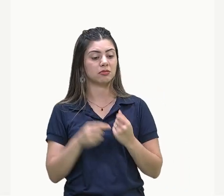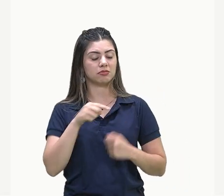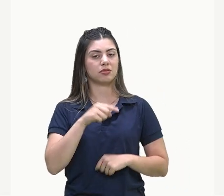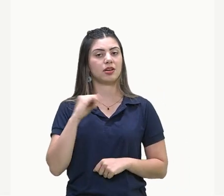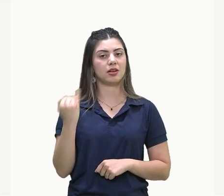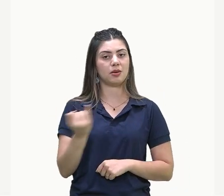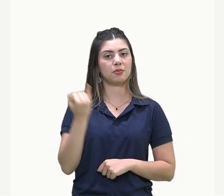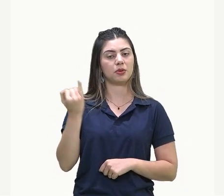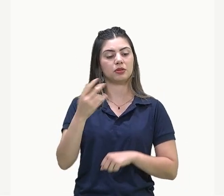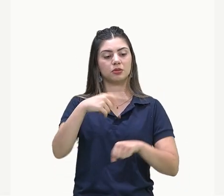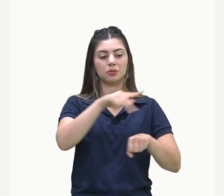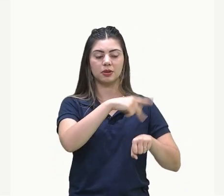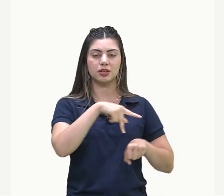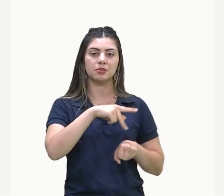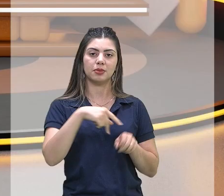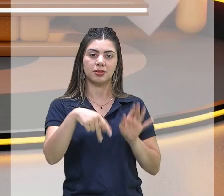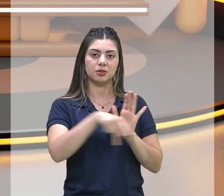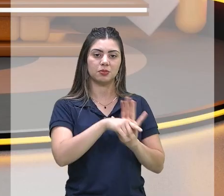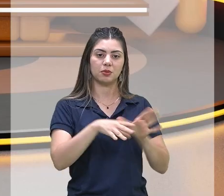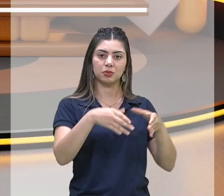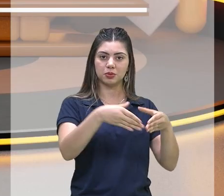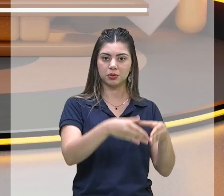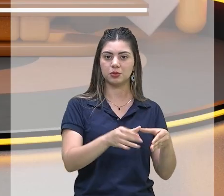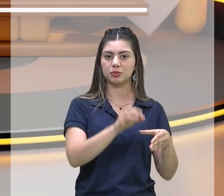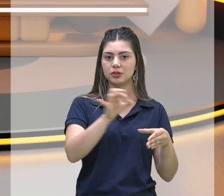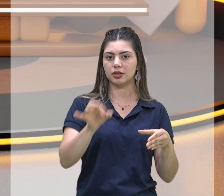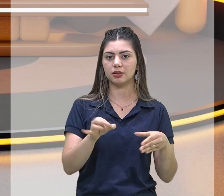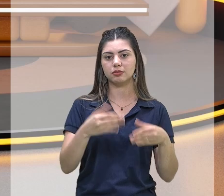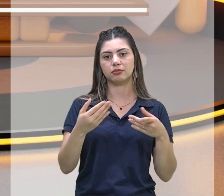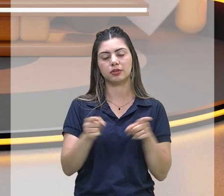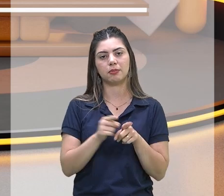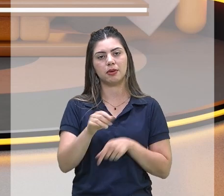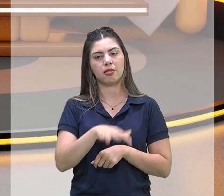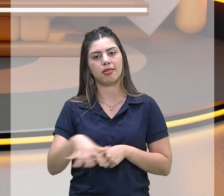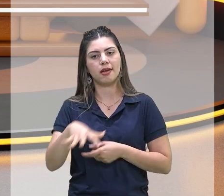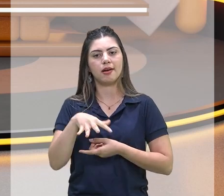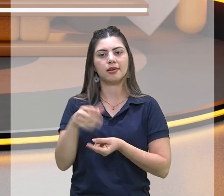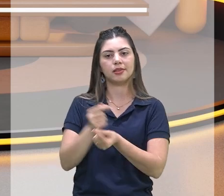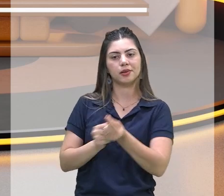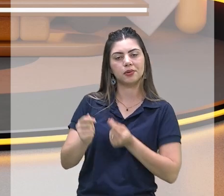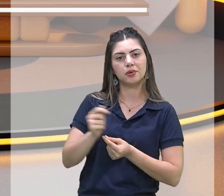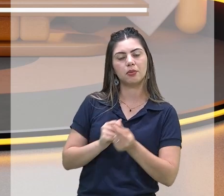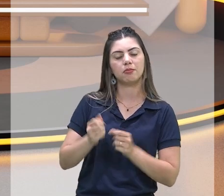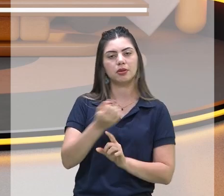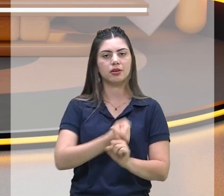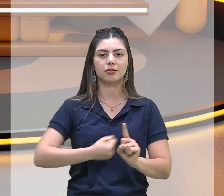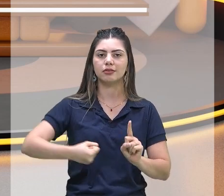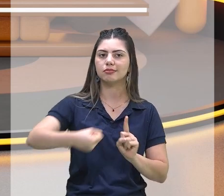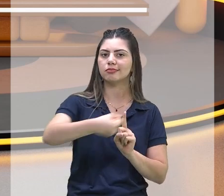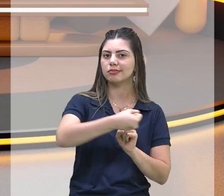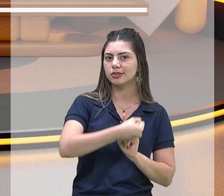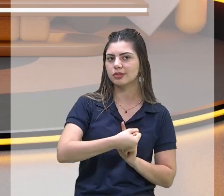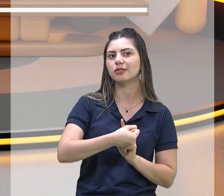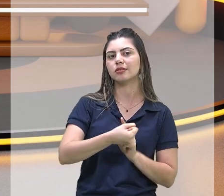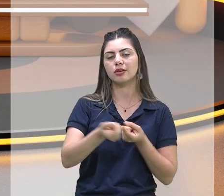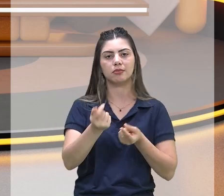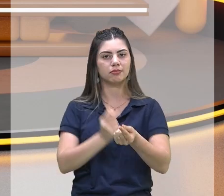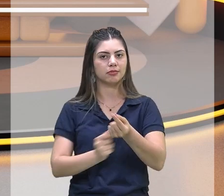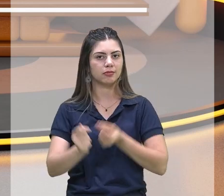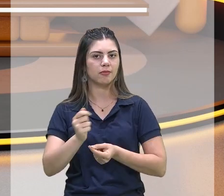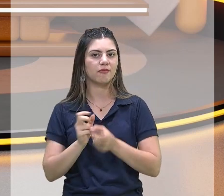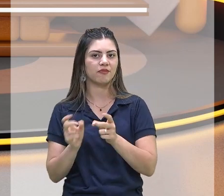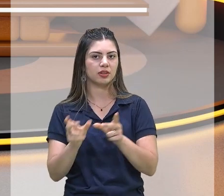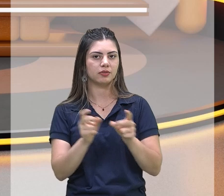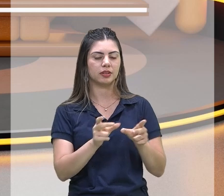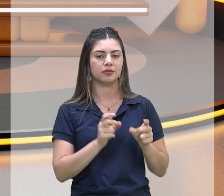para todos os países que fazem parte, tá? Tanto na parte econômica, na parte social, na parte comercial. E